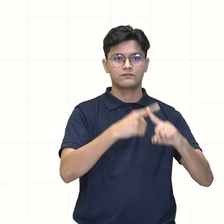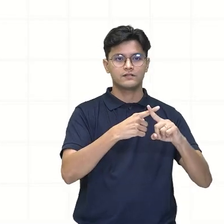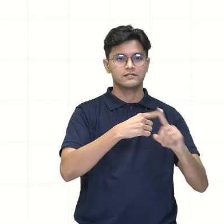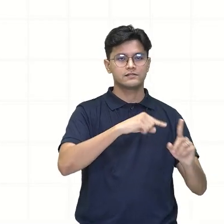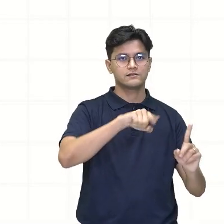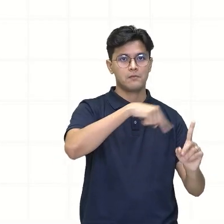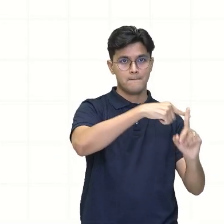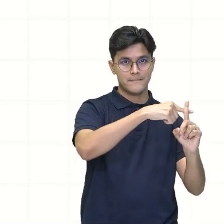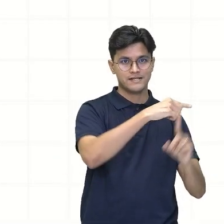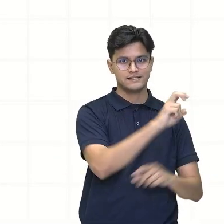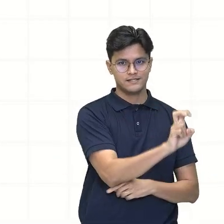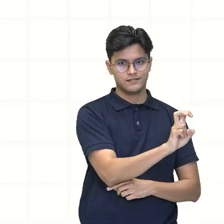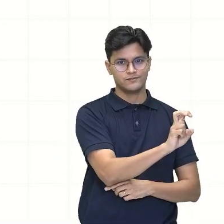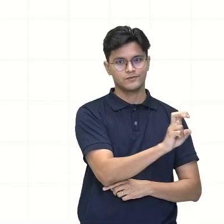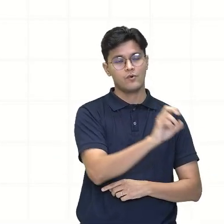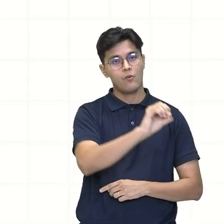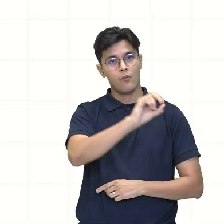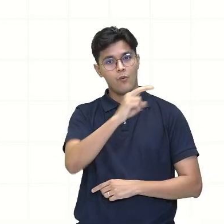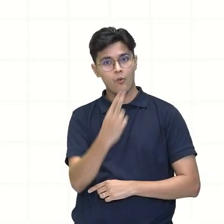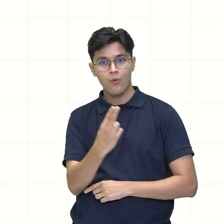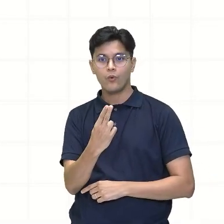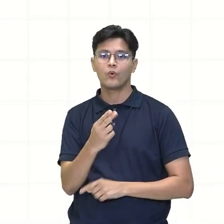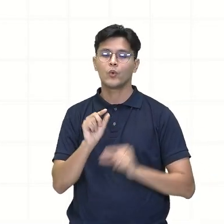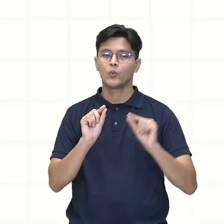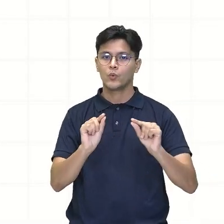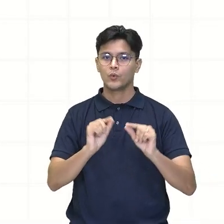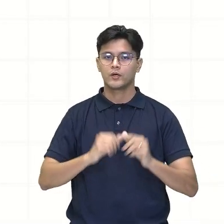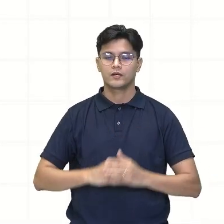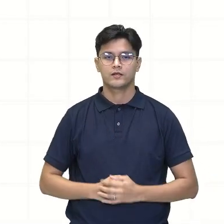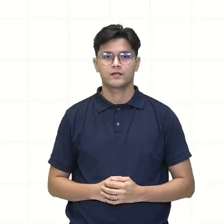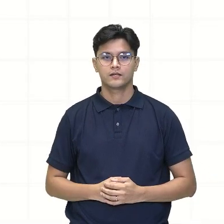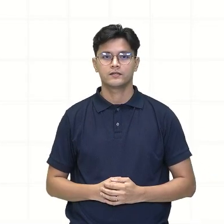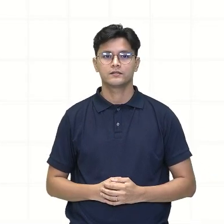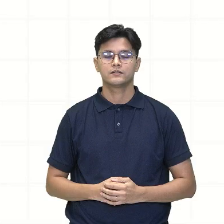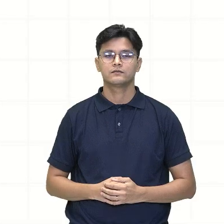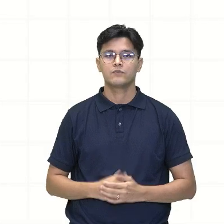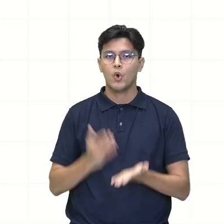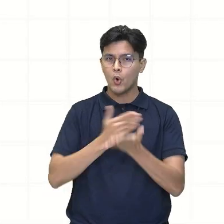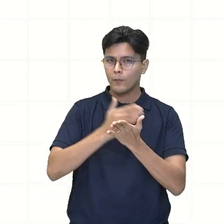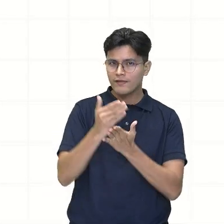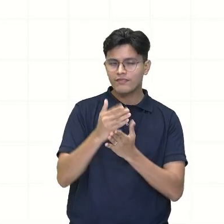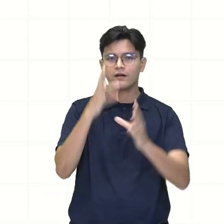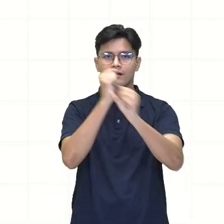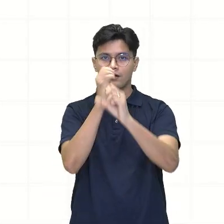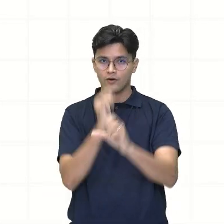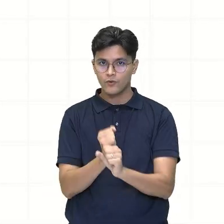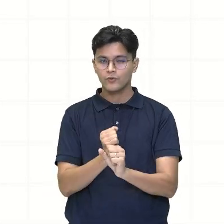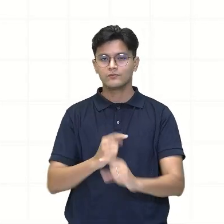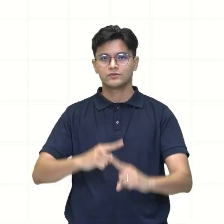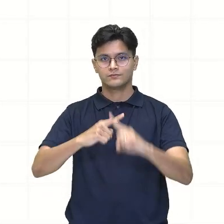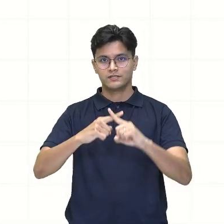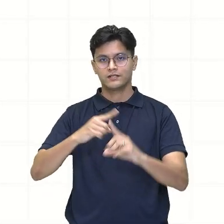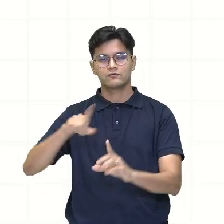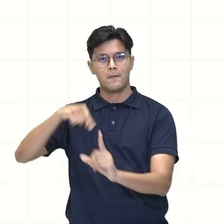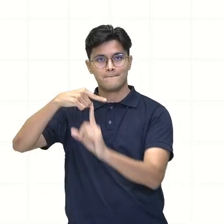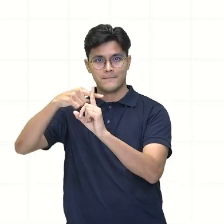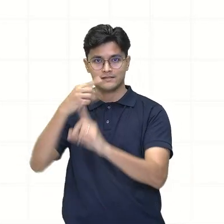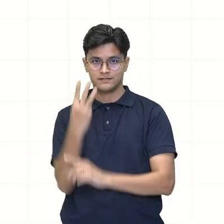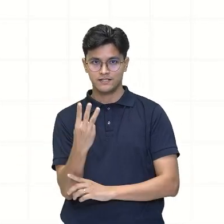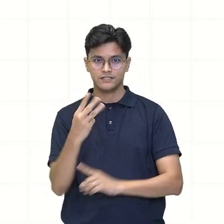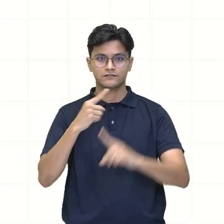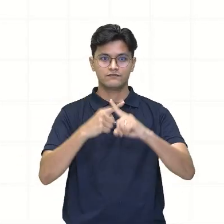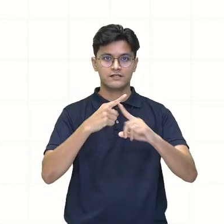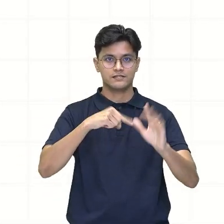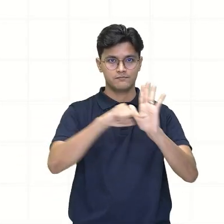mais 5. Ou então, a gente pode multiplicar primeiro aqui, ó, o mais 3 vezes o menos 4